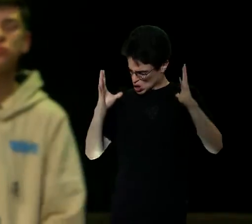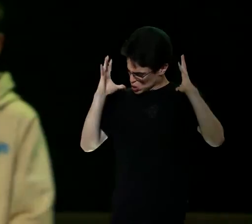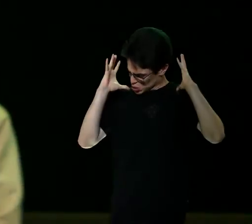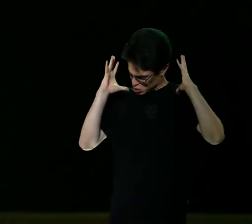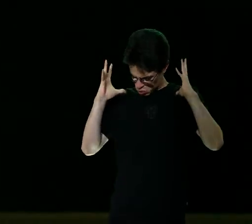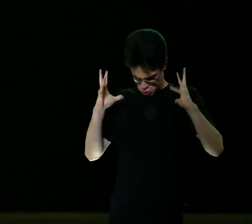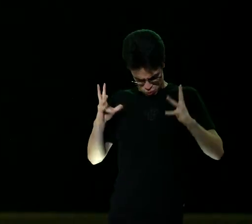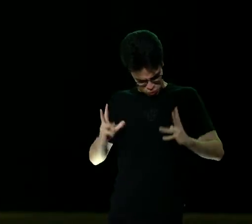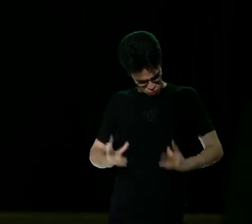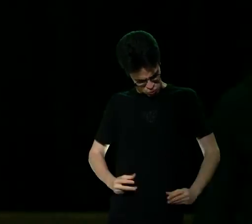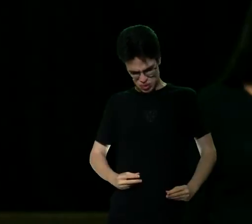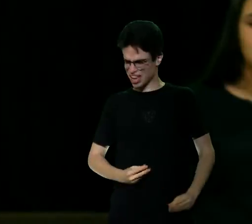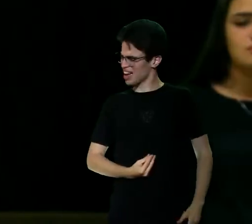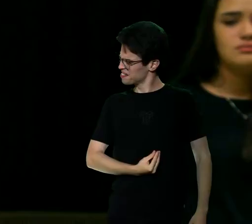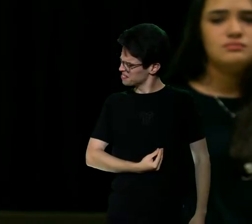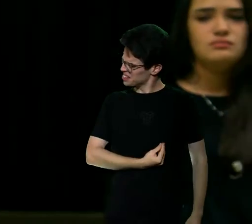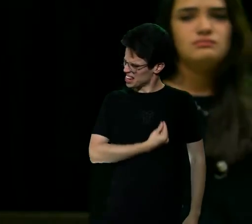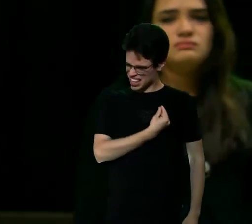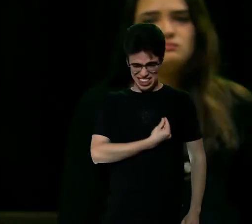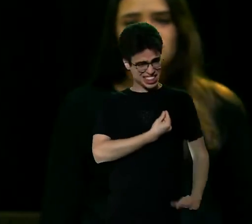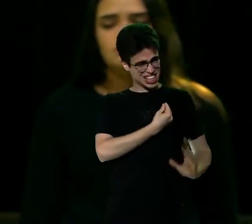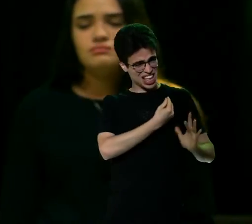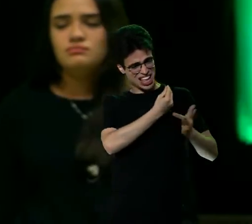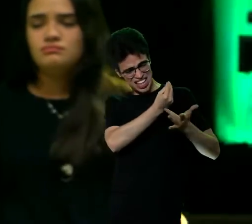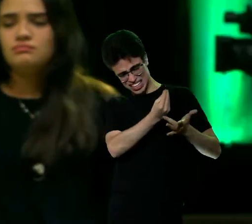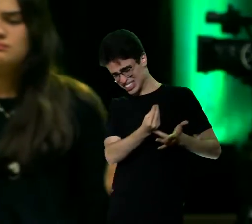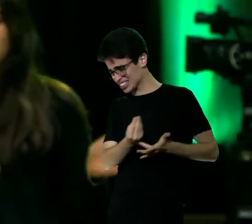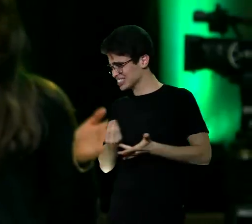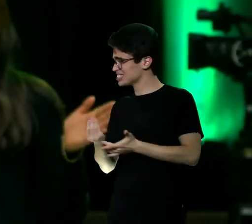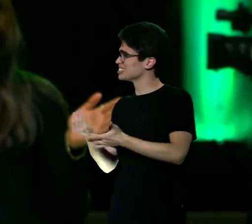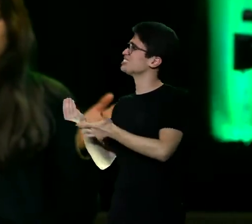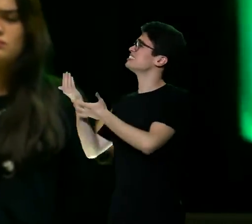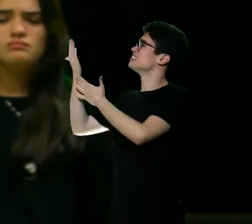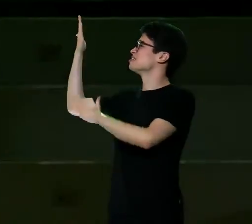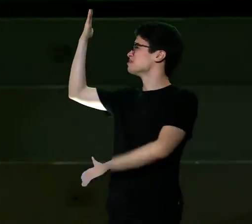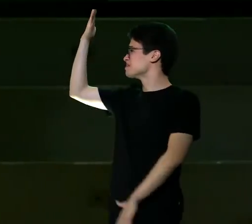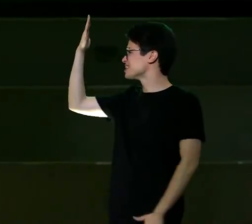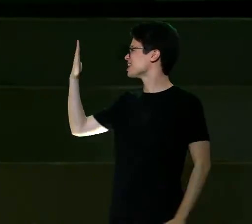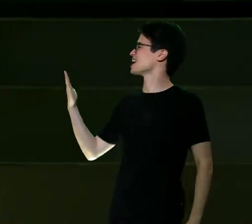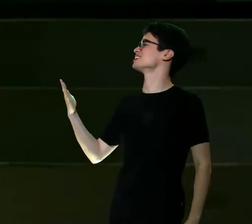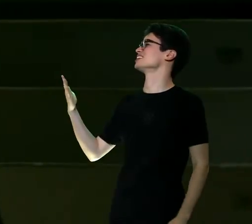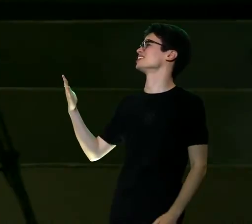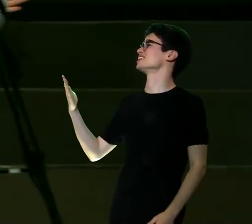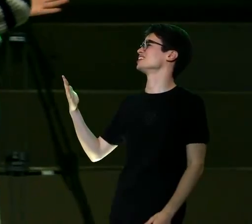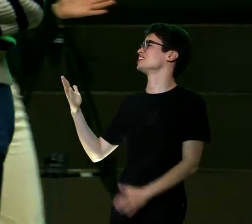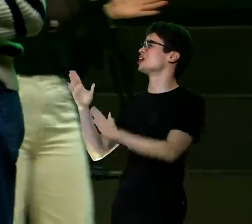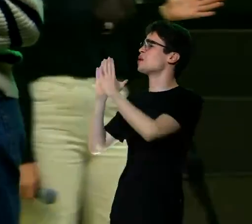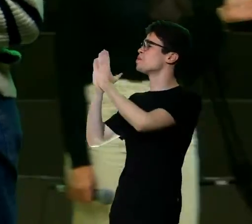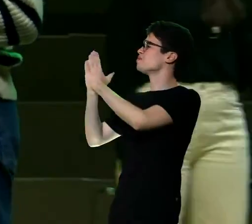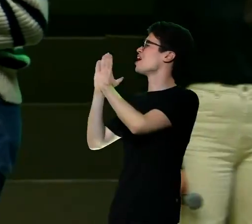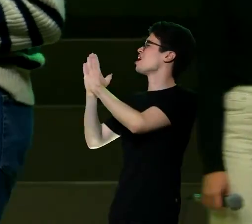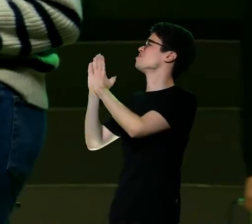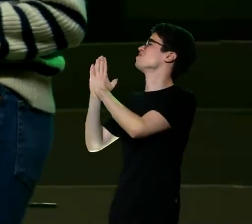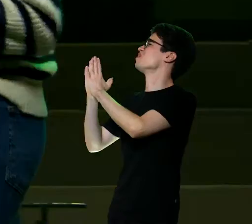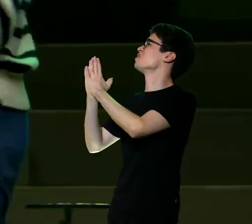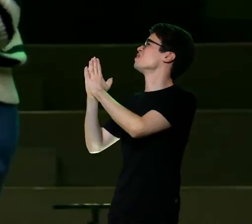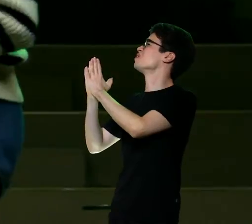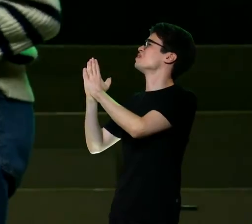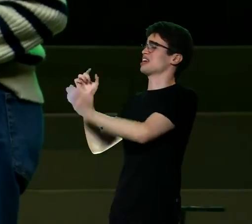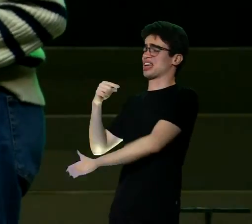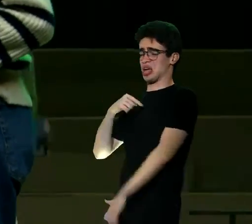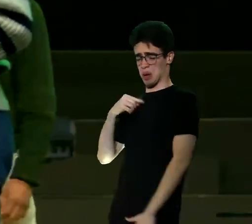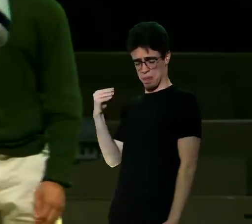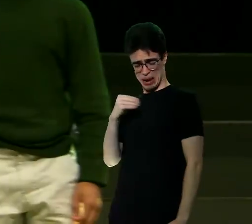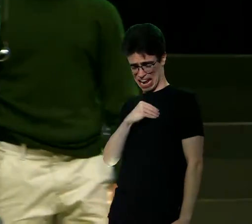totalmente a minha vida aos teus pés. Eu te peço perdão pelos